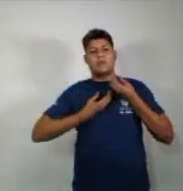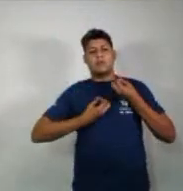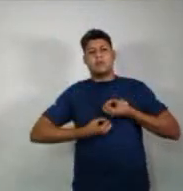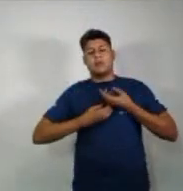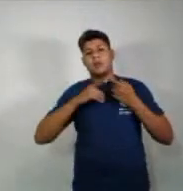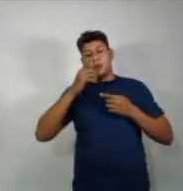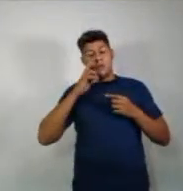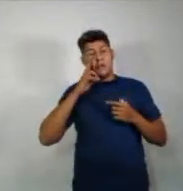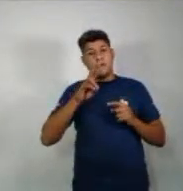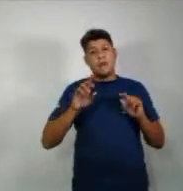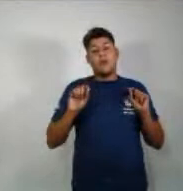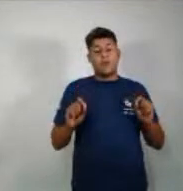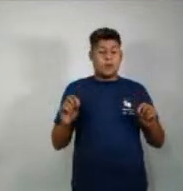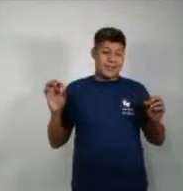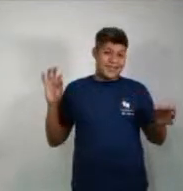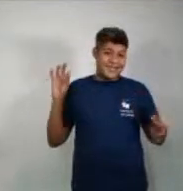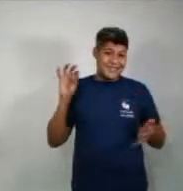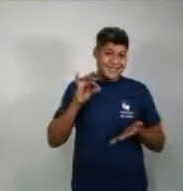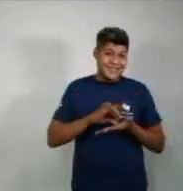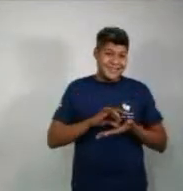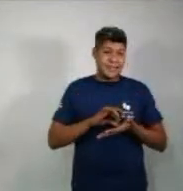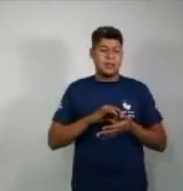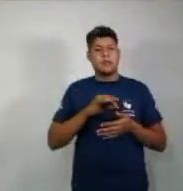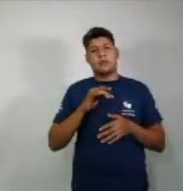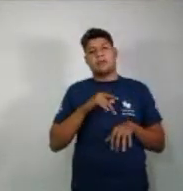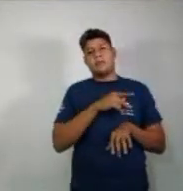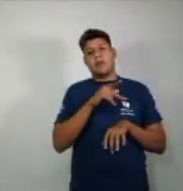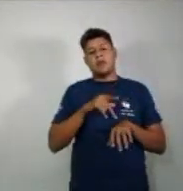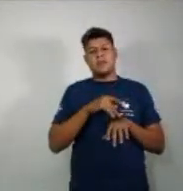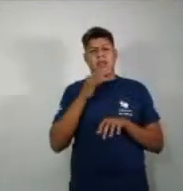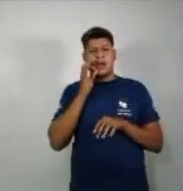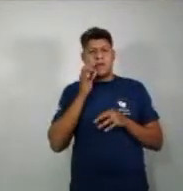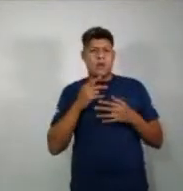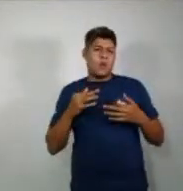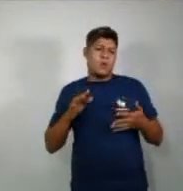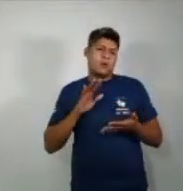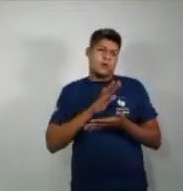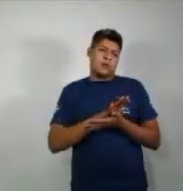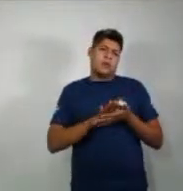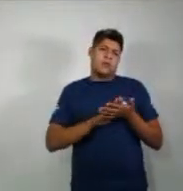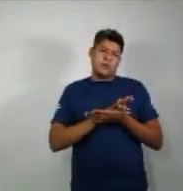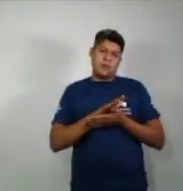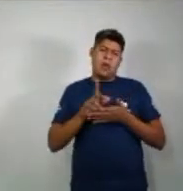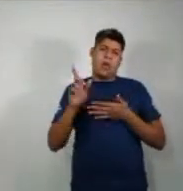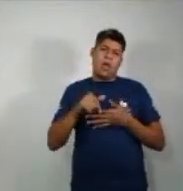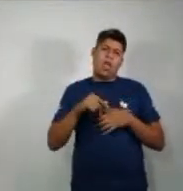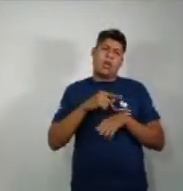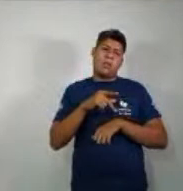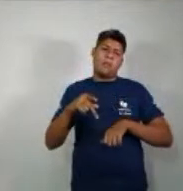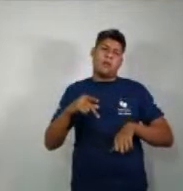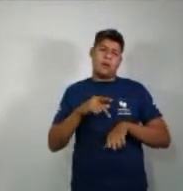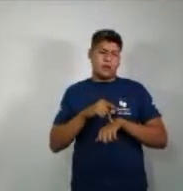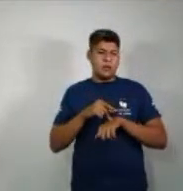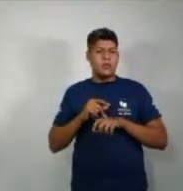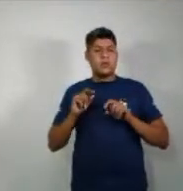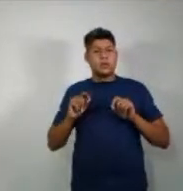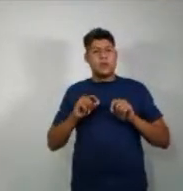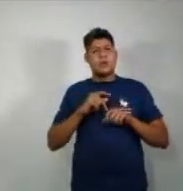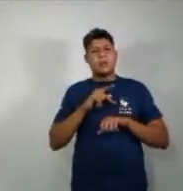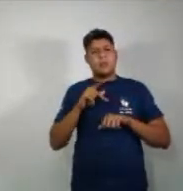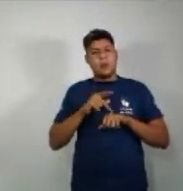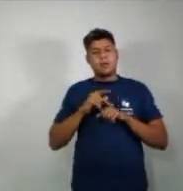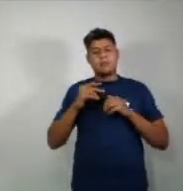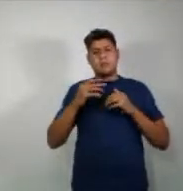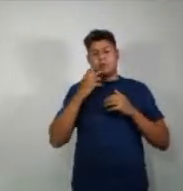você vê que não é exatamente esse Brasil do café, né? Esse país, até que eu digo que é o país do Jamanzon,